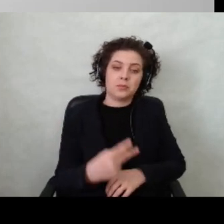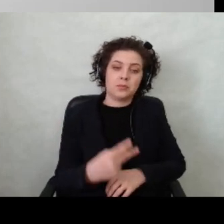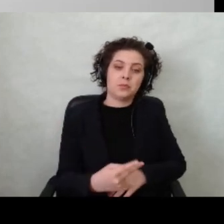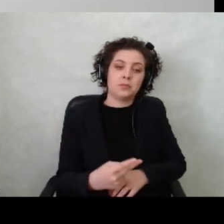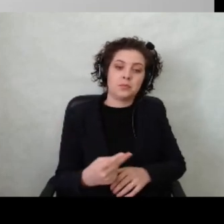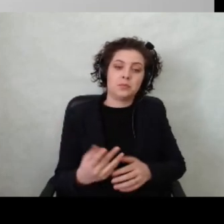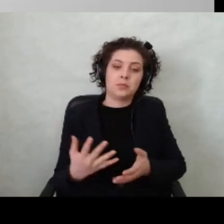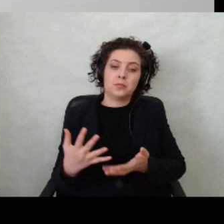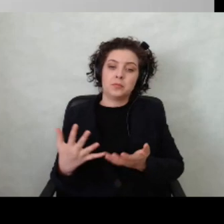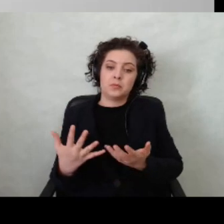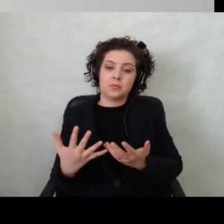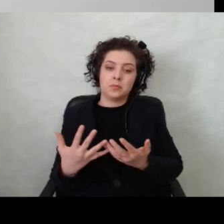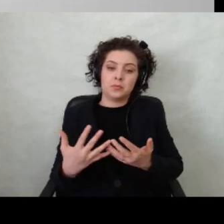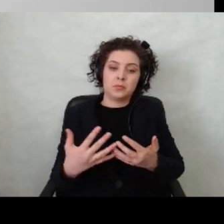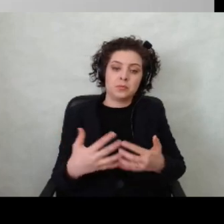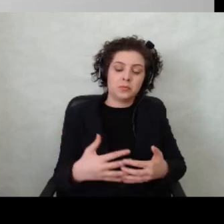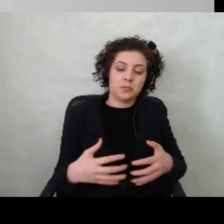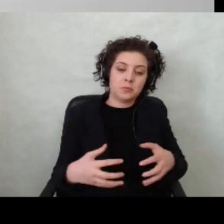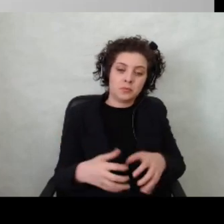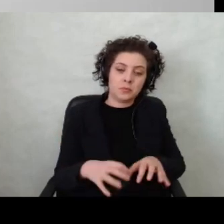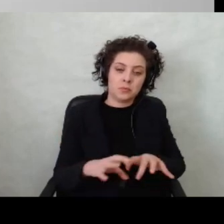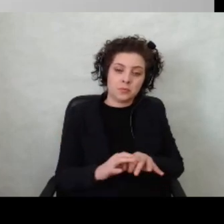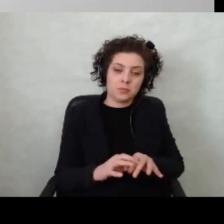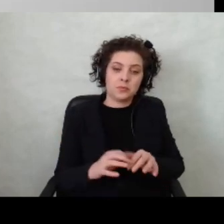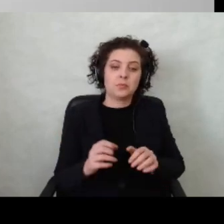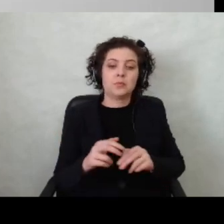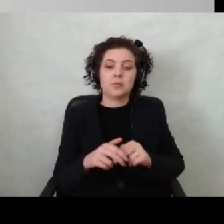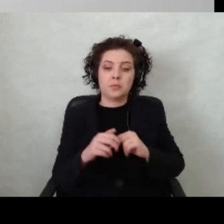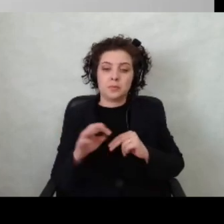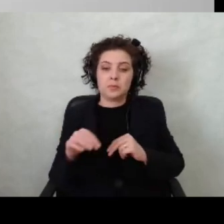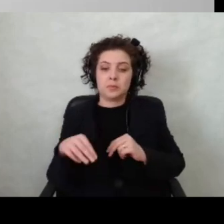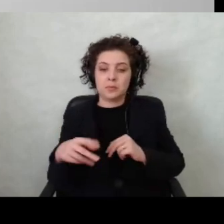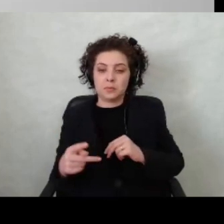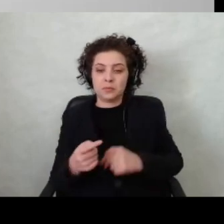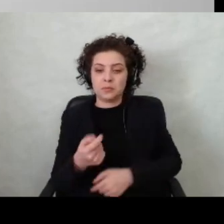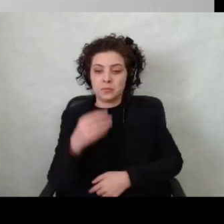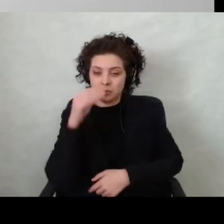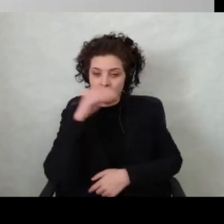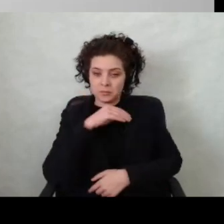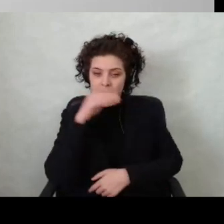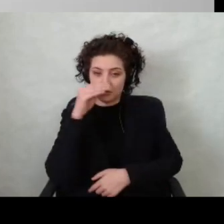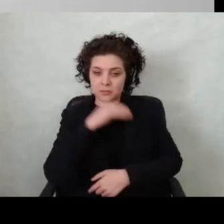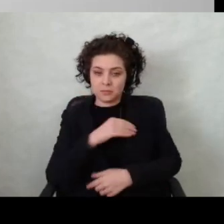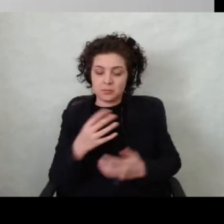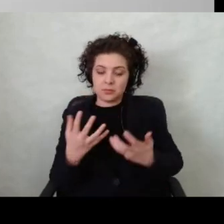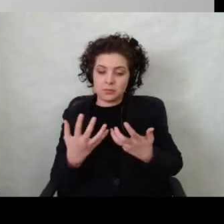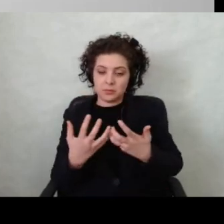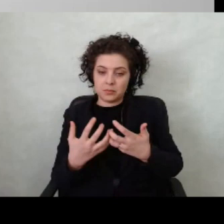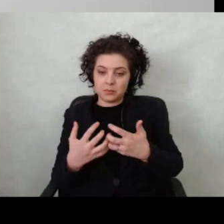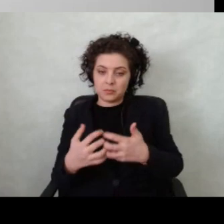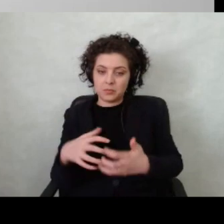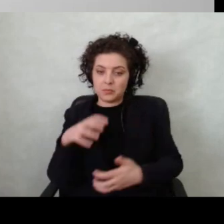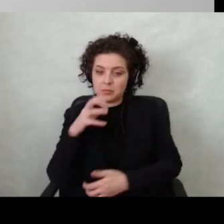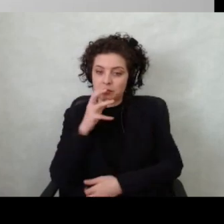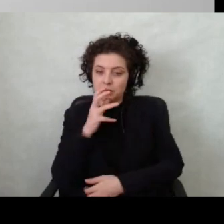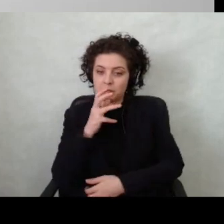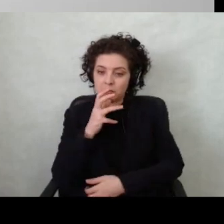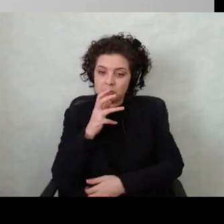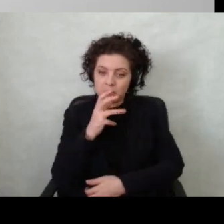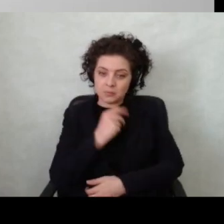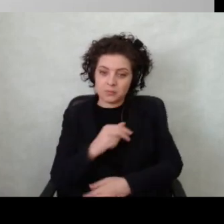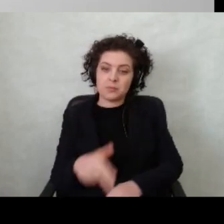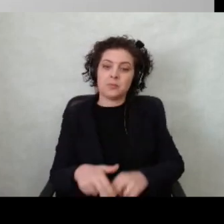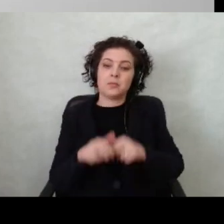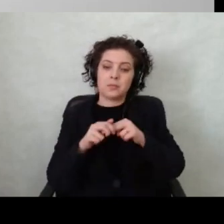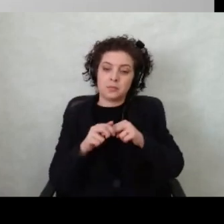as células que têm baixa expressão de TMP acabam tendo uma cinética realmente mais lenta. Portanto, a alta expressão